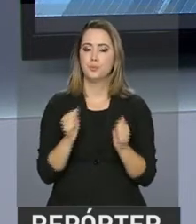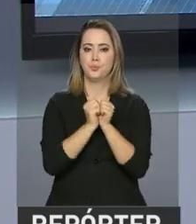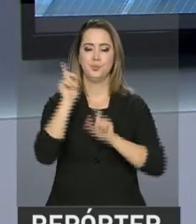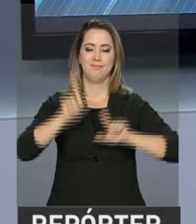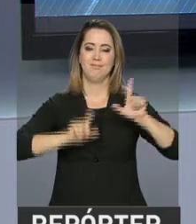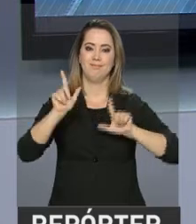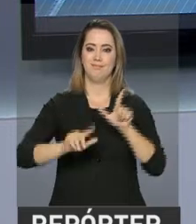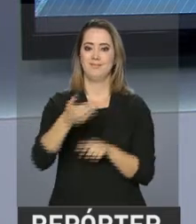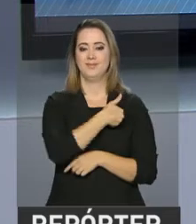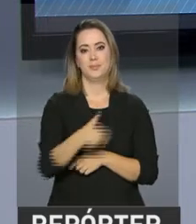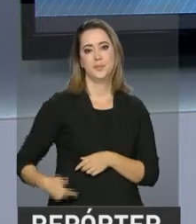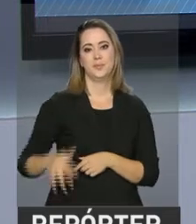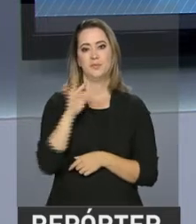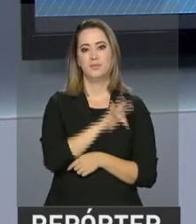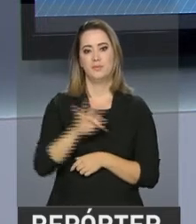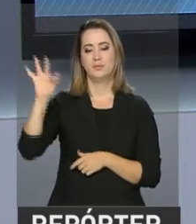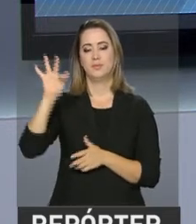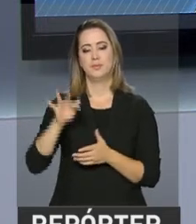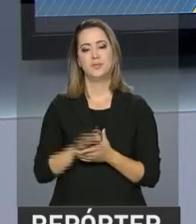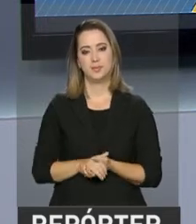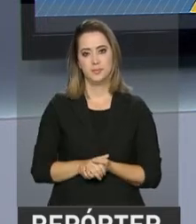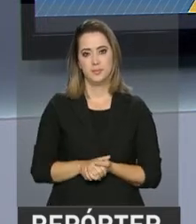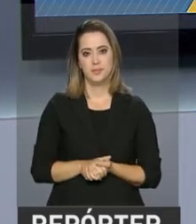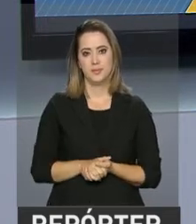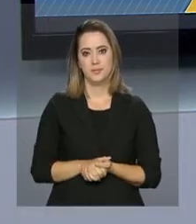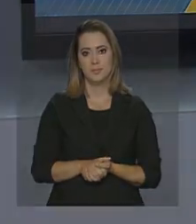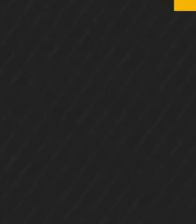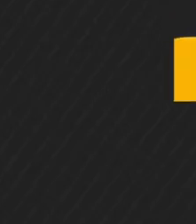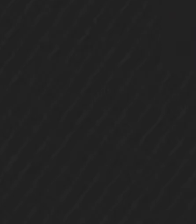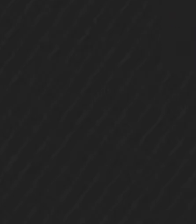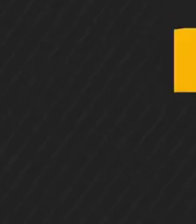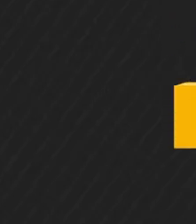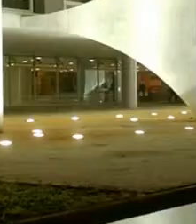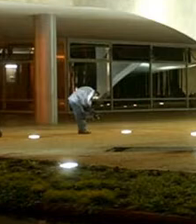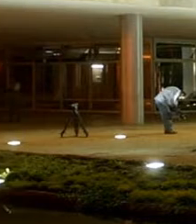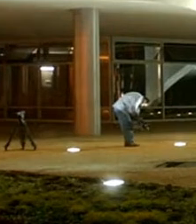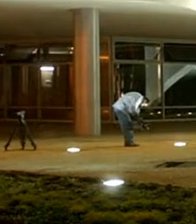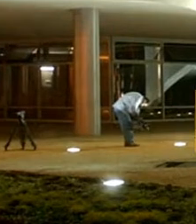continue com a gente aqui na NBR, a TV do Governo Federal.